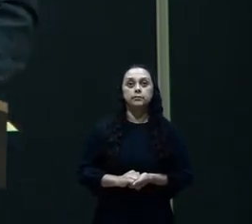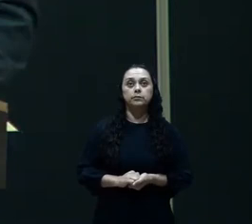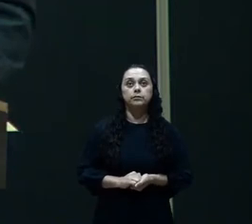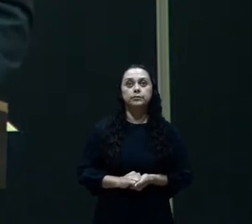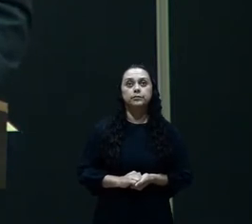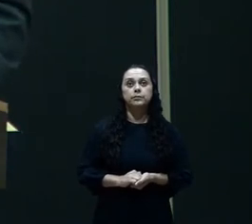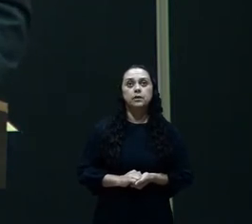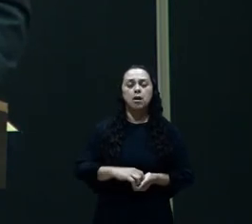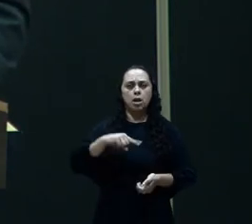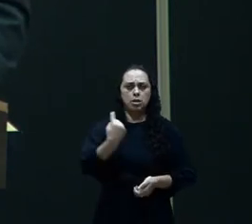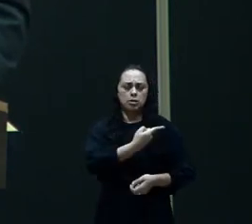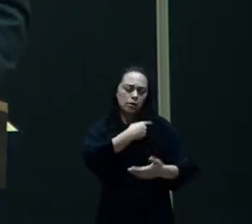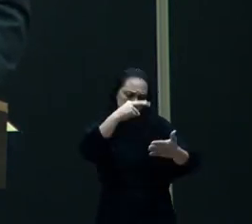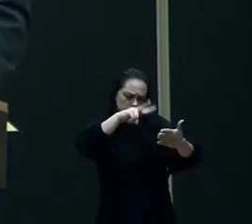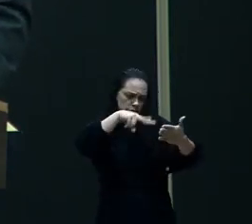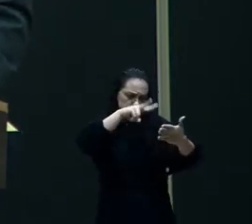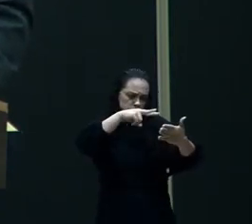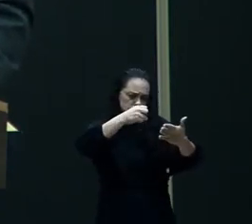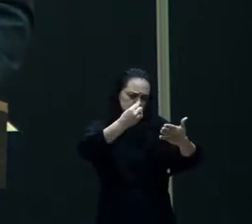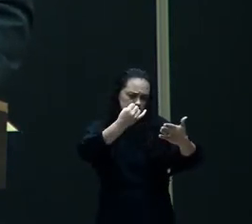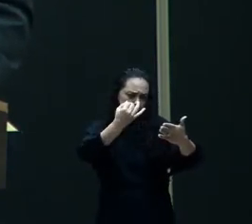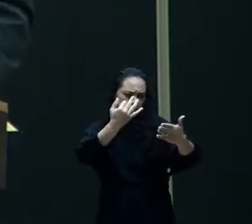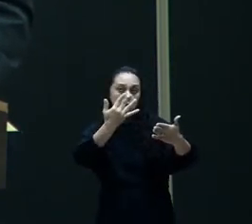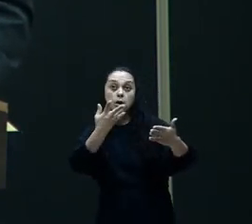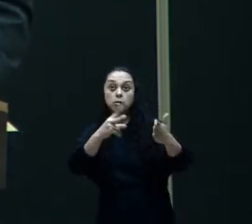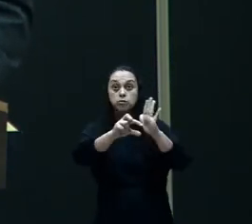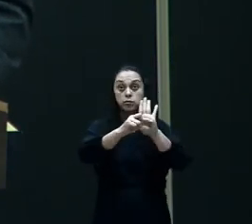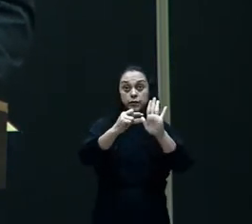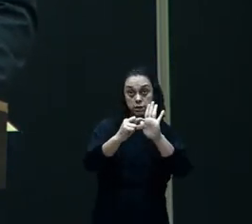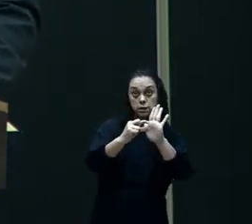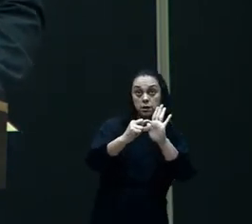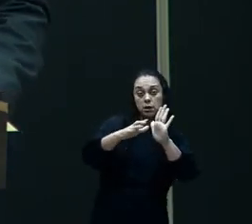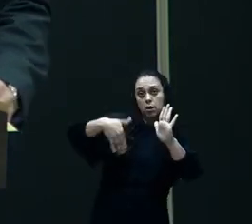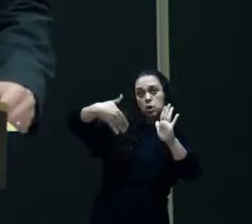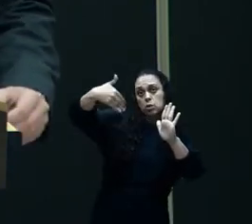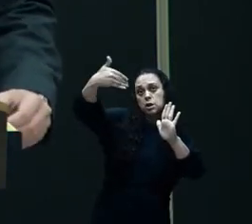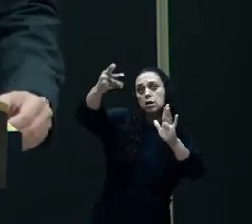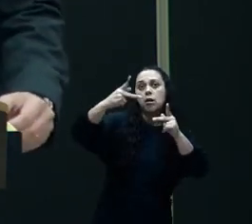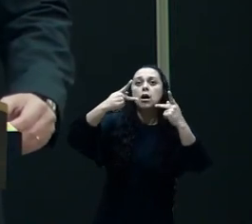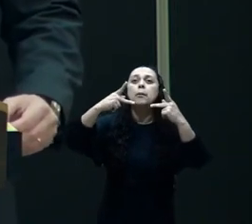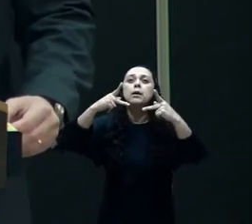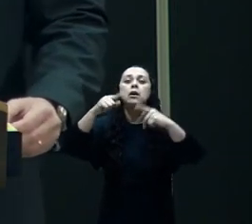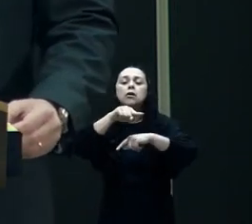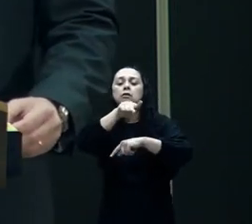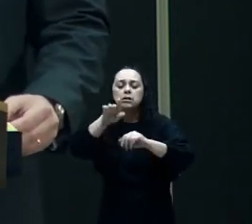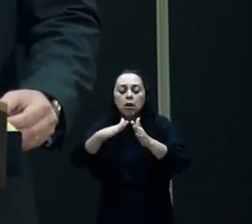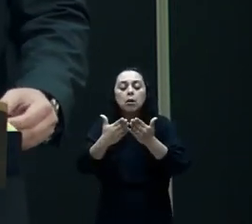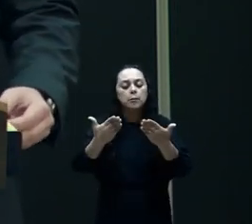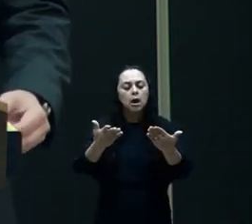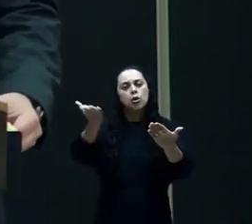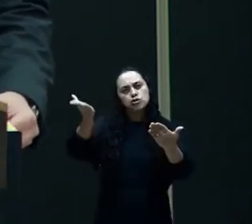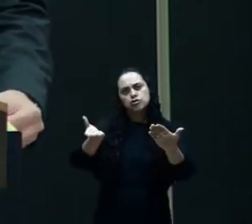nós vamos ler alguns Versículos no meio da pregação e se você deixar aberto vai ser